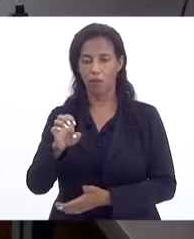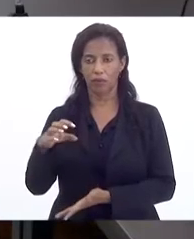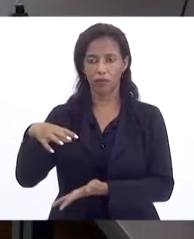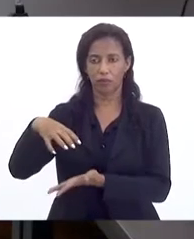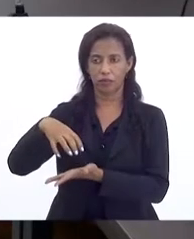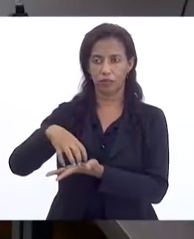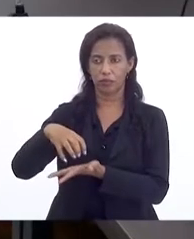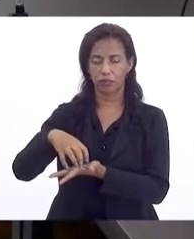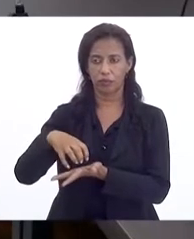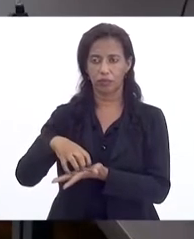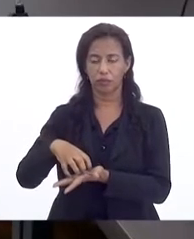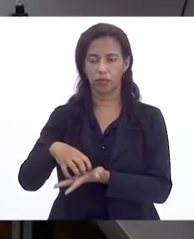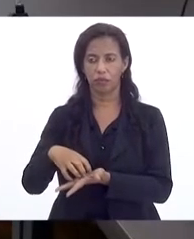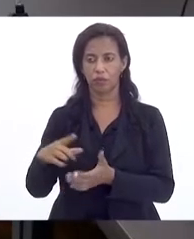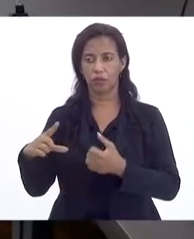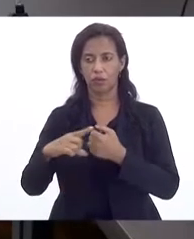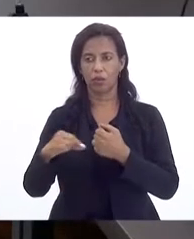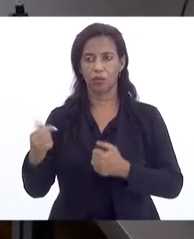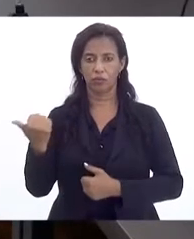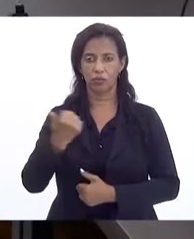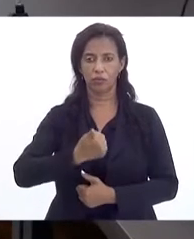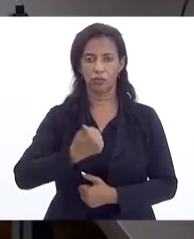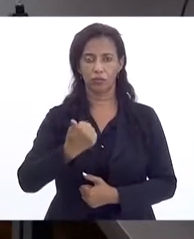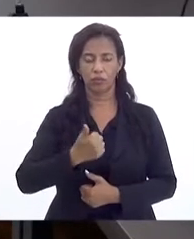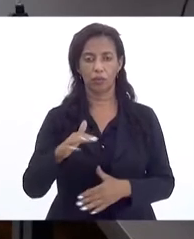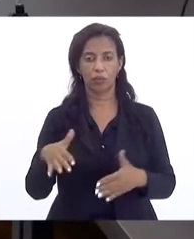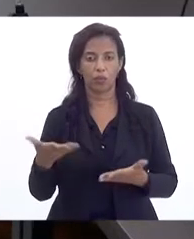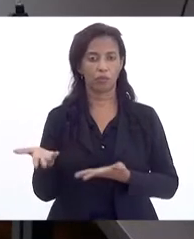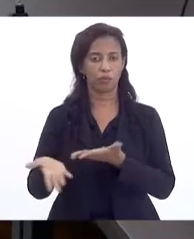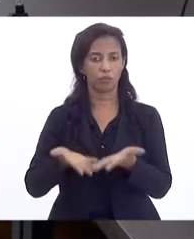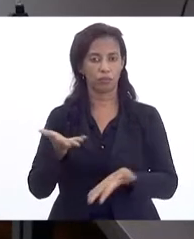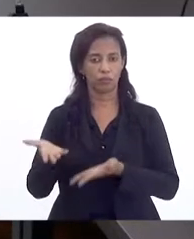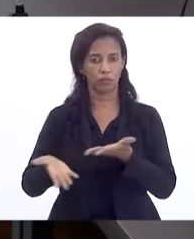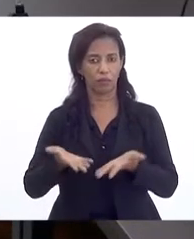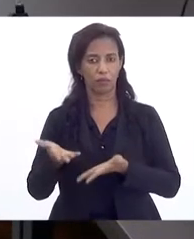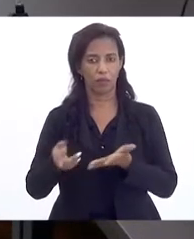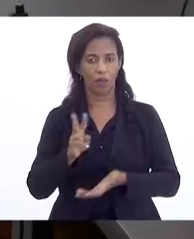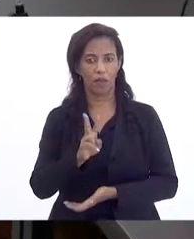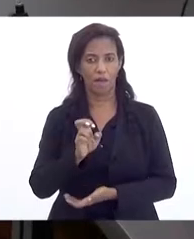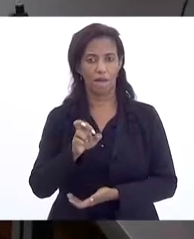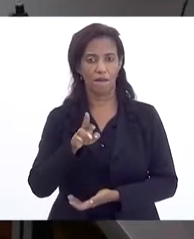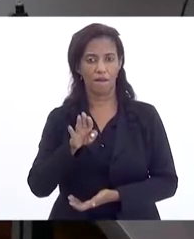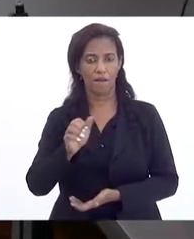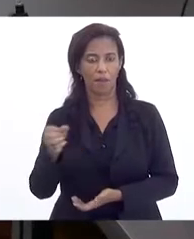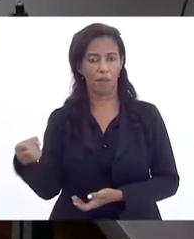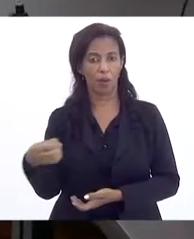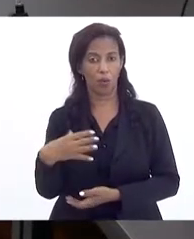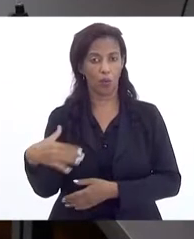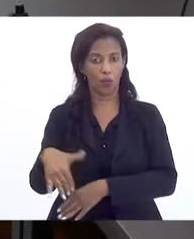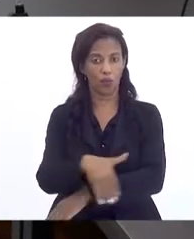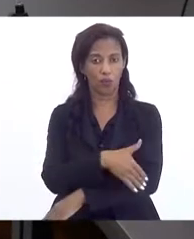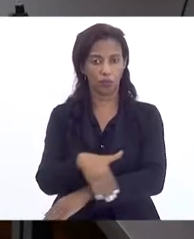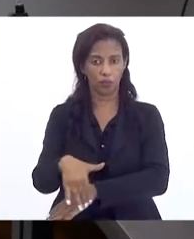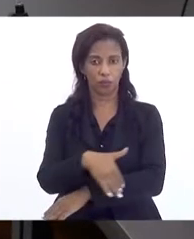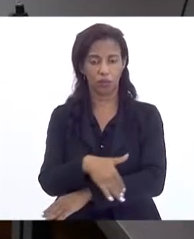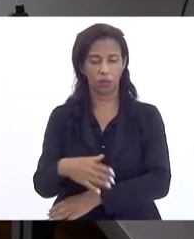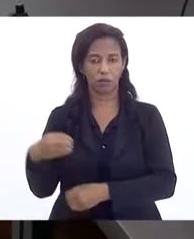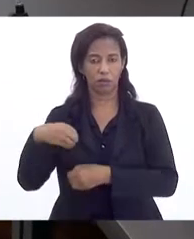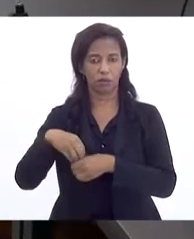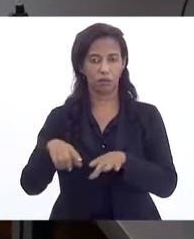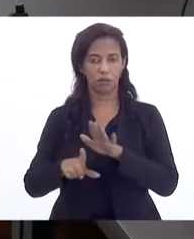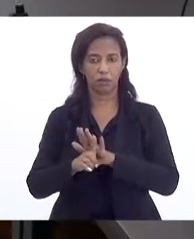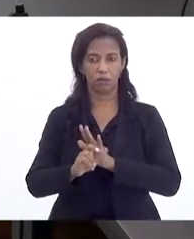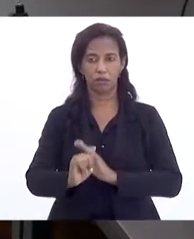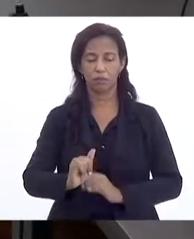no logradouro mencionado no artigo 1º. Quando se tratar de averbação de novo endereço em decorrência do disposto nessa lei. É